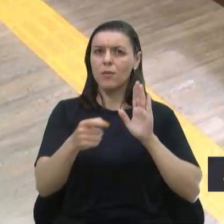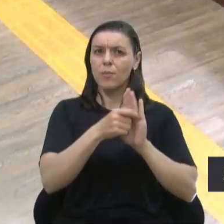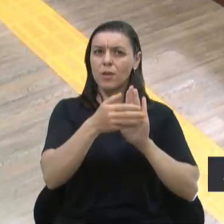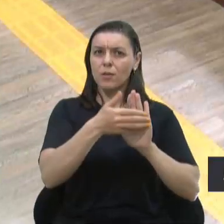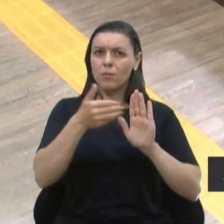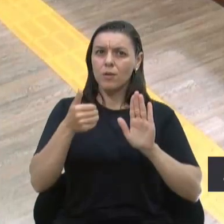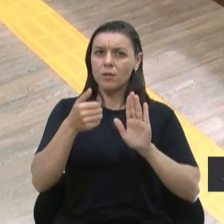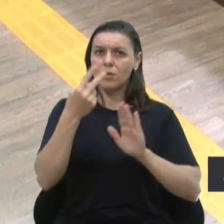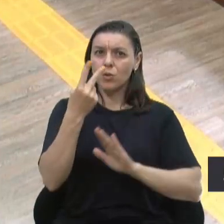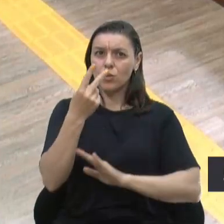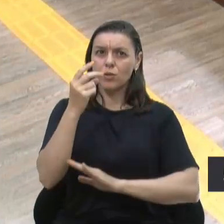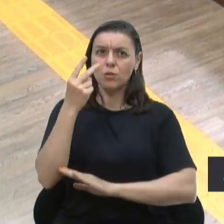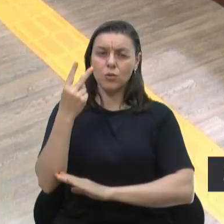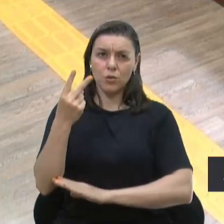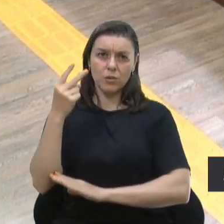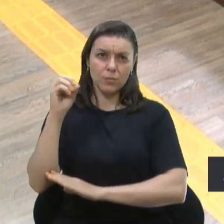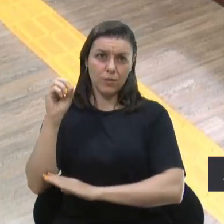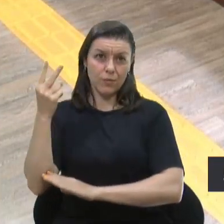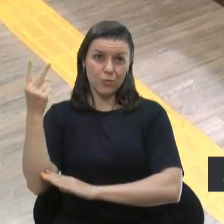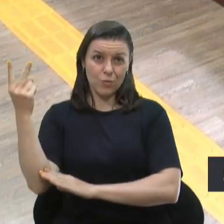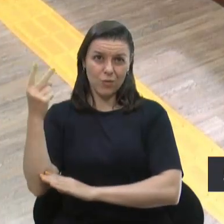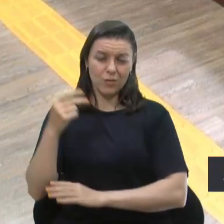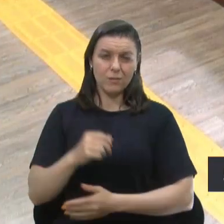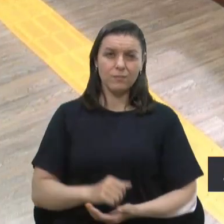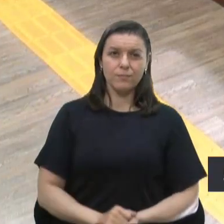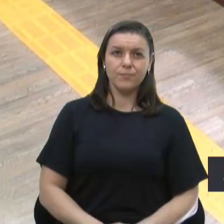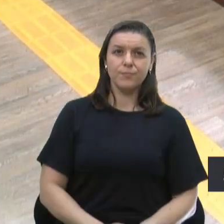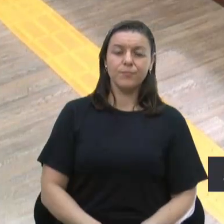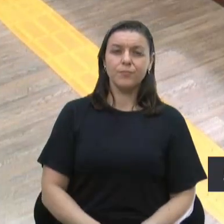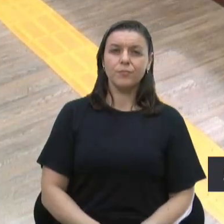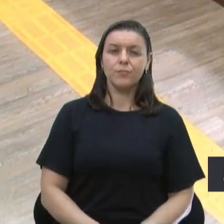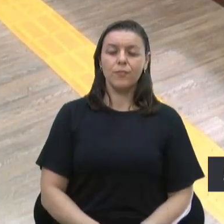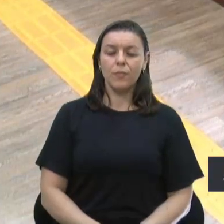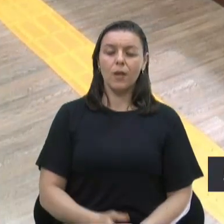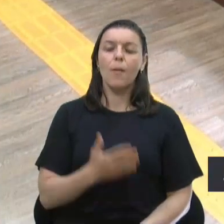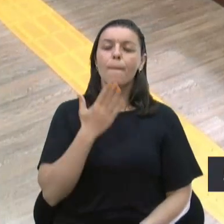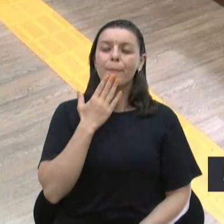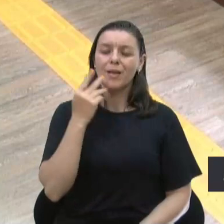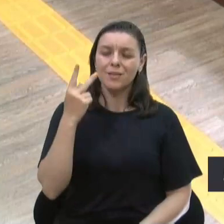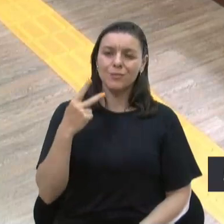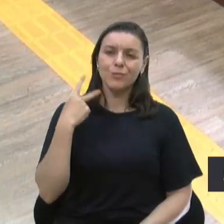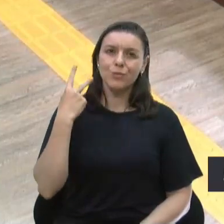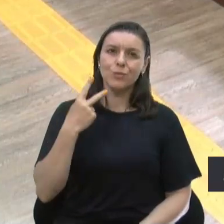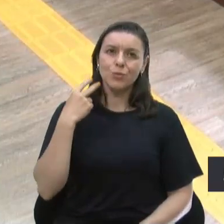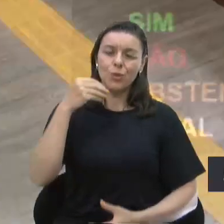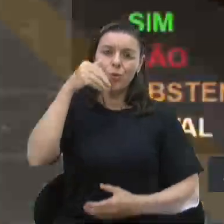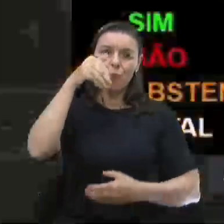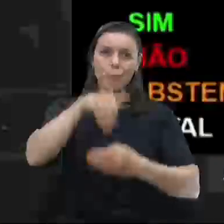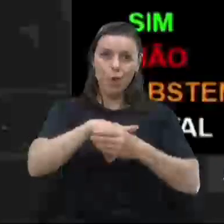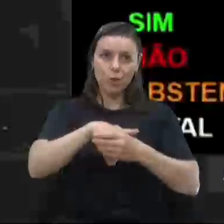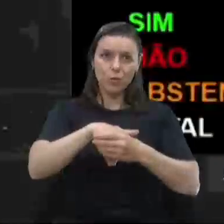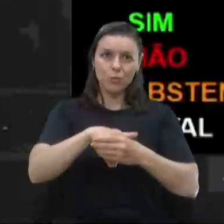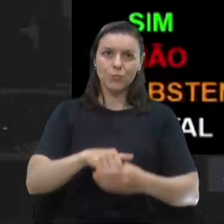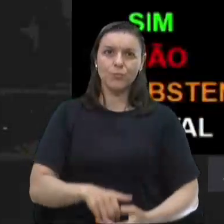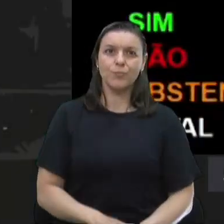Número 2/2022. Solicito às vereadoras e vereadores que registrem seus votos.